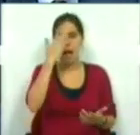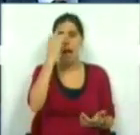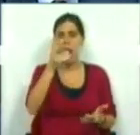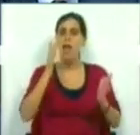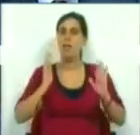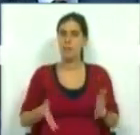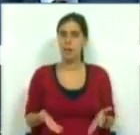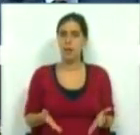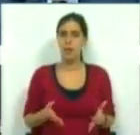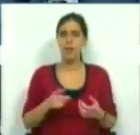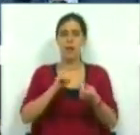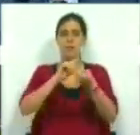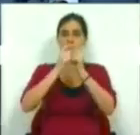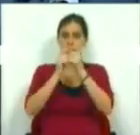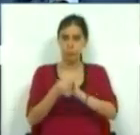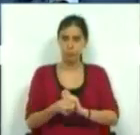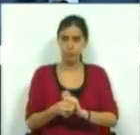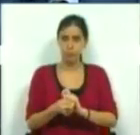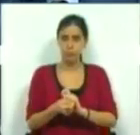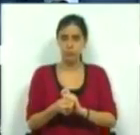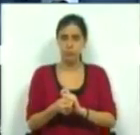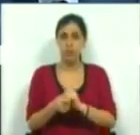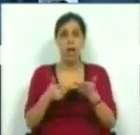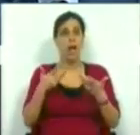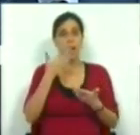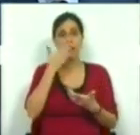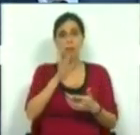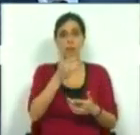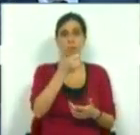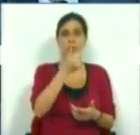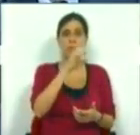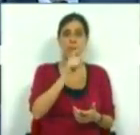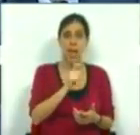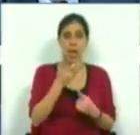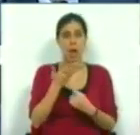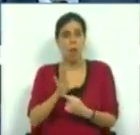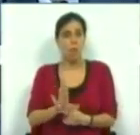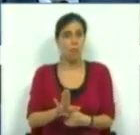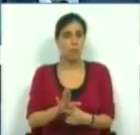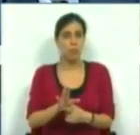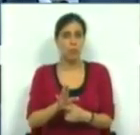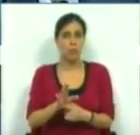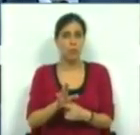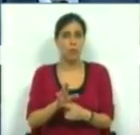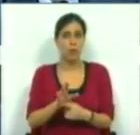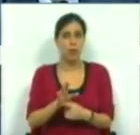Pensa que deve haver uma reformulação da atuação do BCE, por exemplo, quanto ao alívio